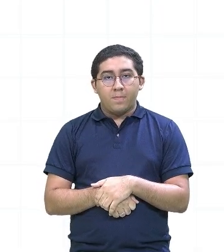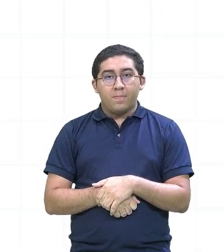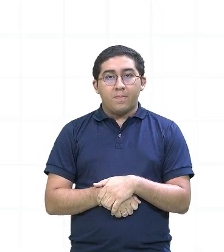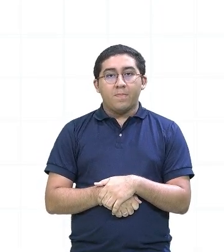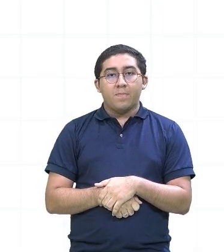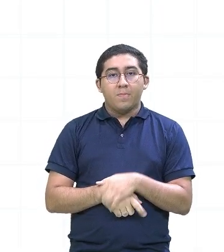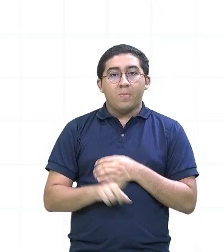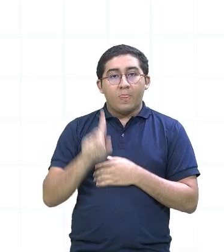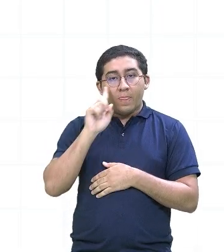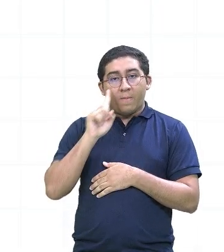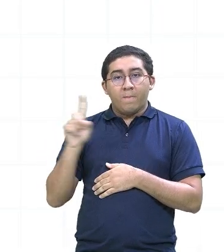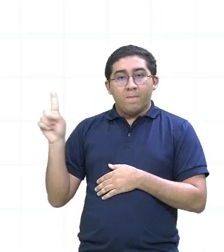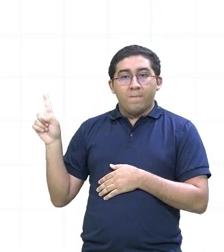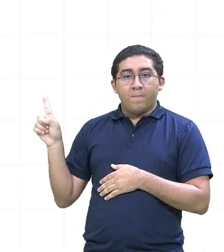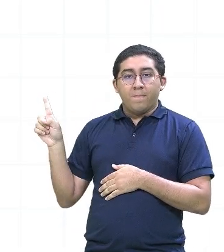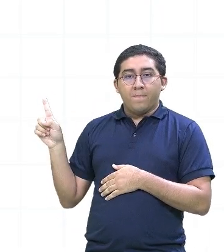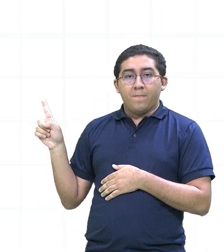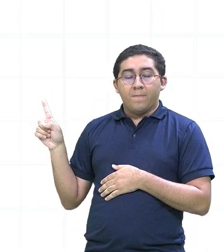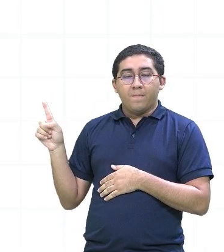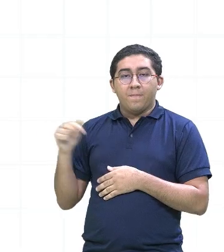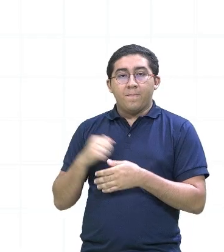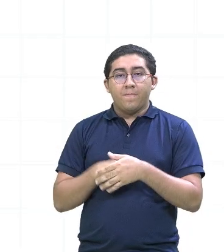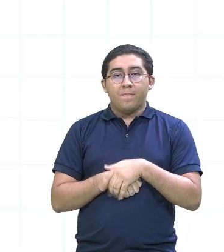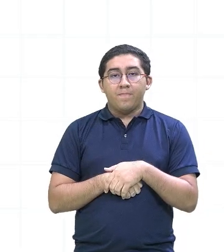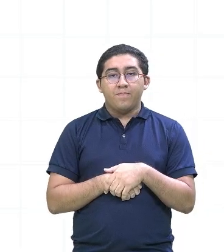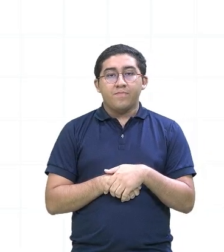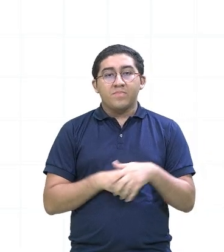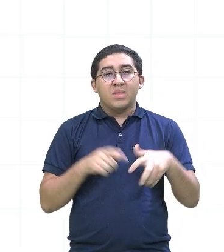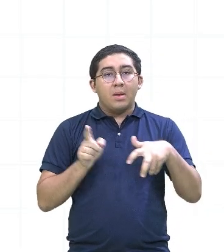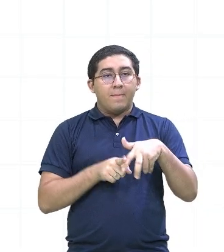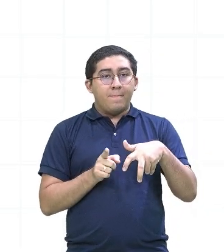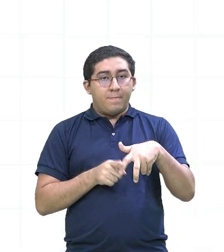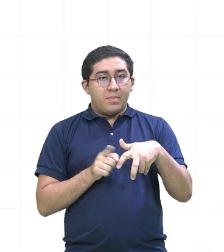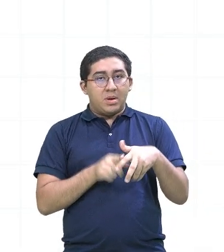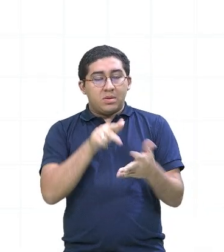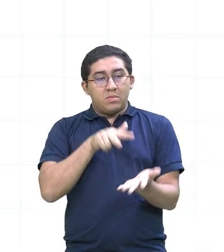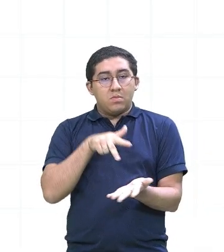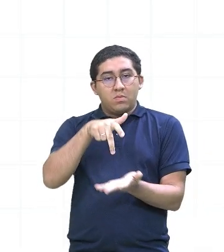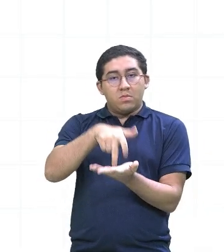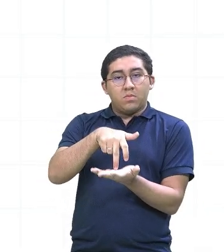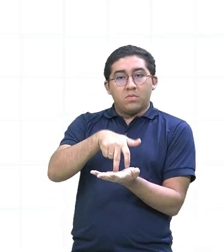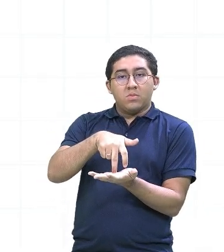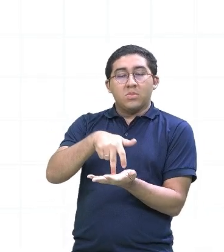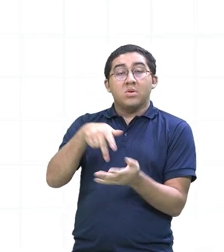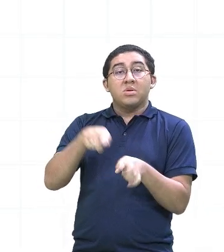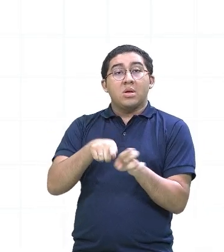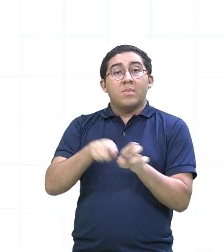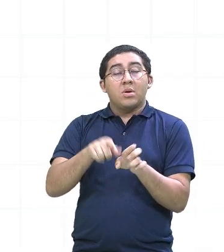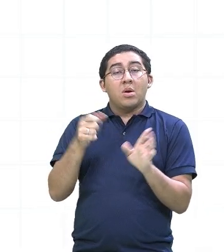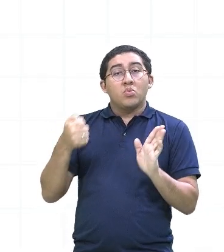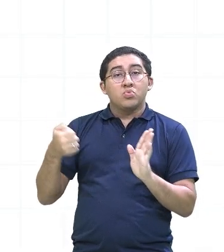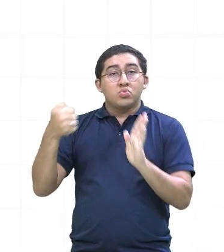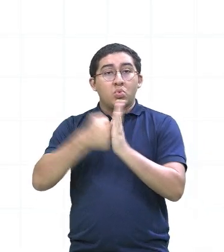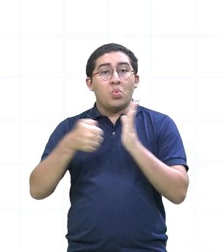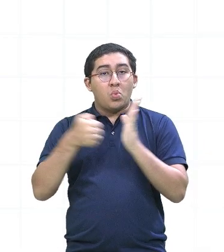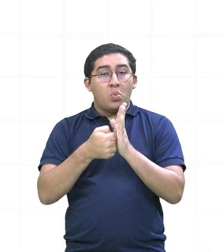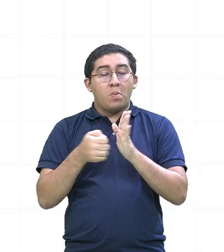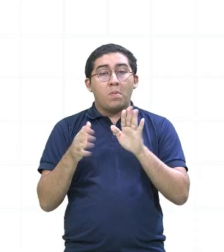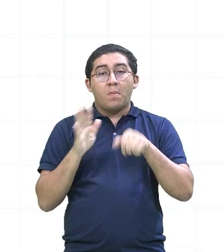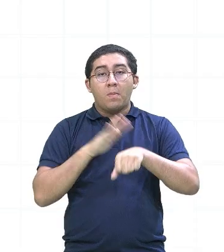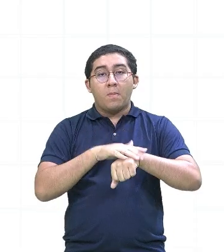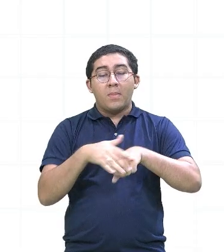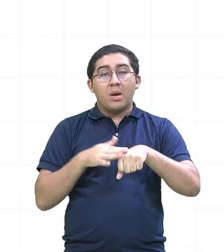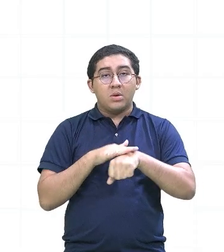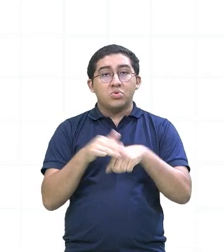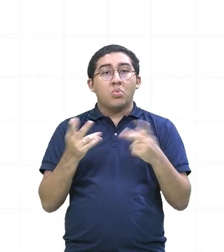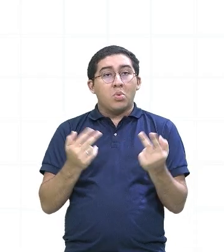ilustração, o lutador está com a perna esquerda à frente. Então, o jab vai ser o soco dado com o braço da mesma